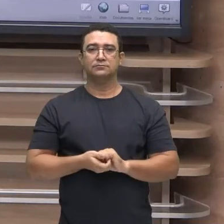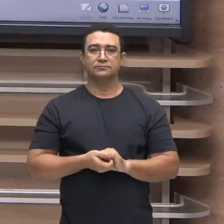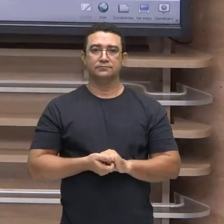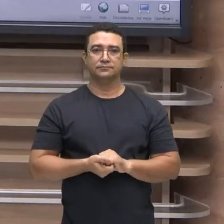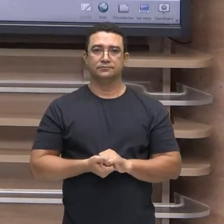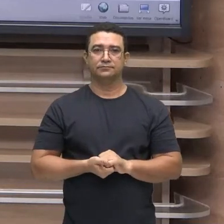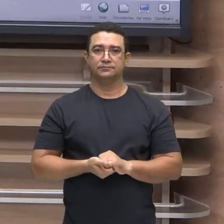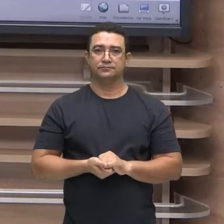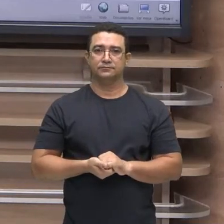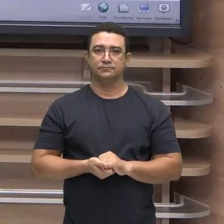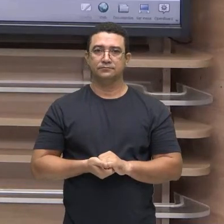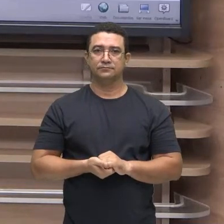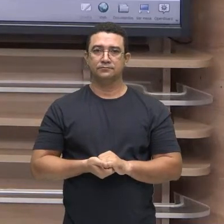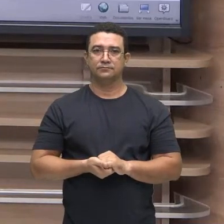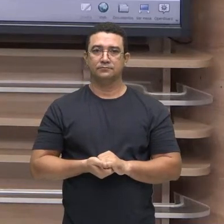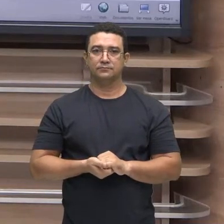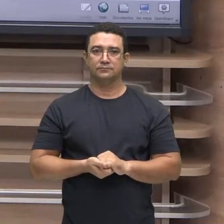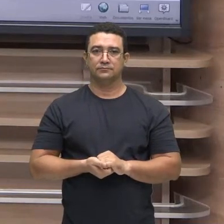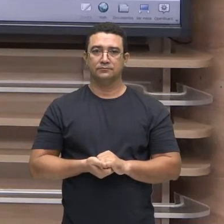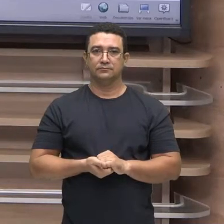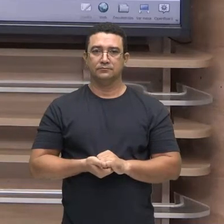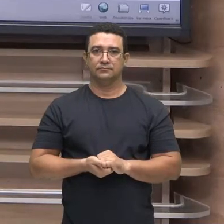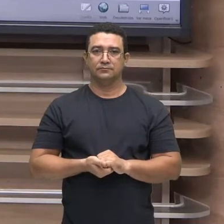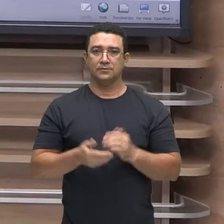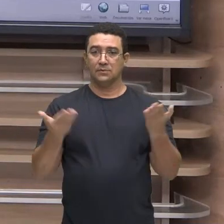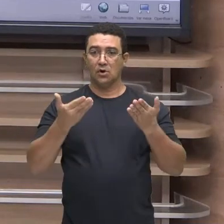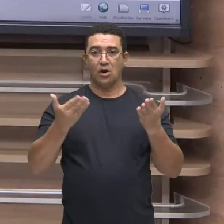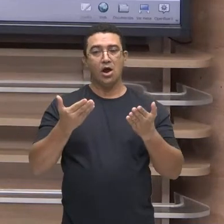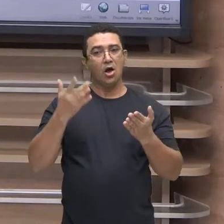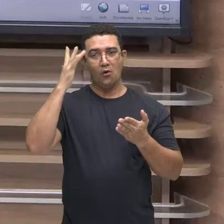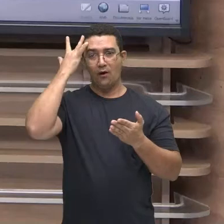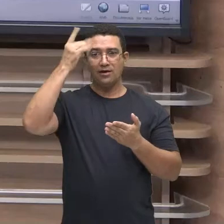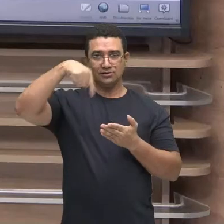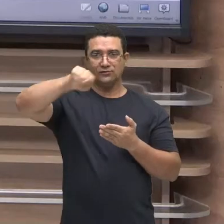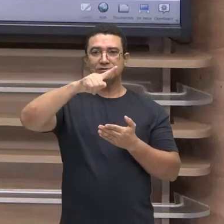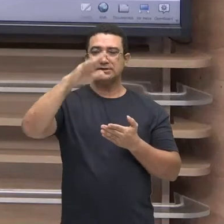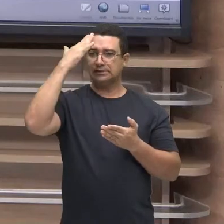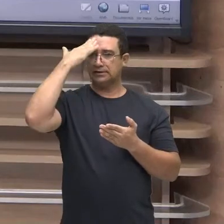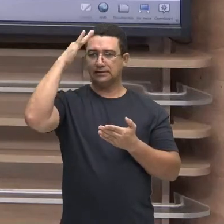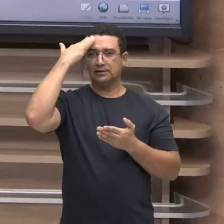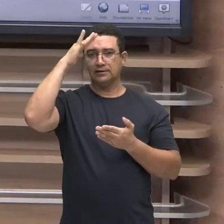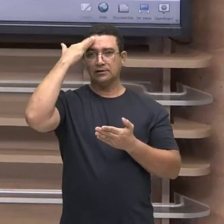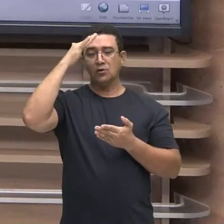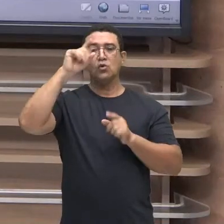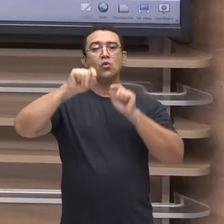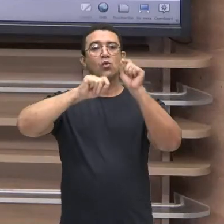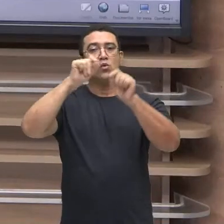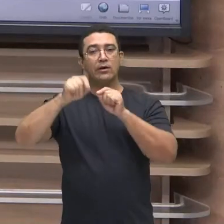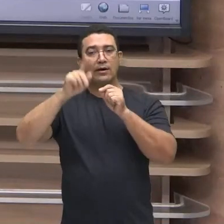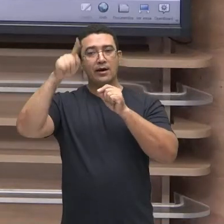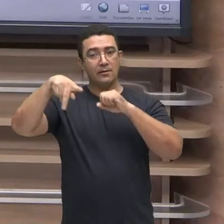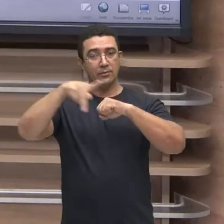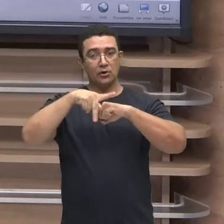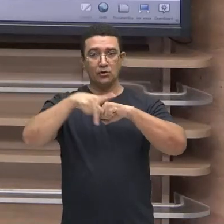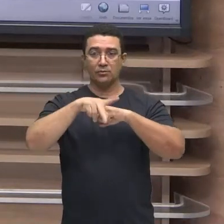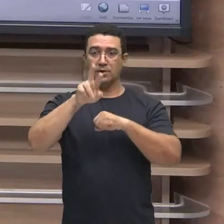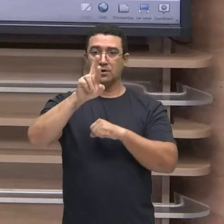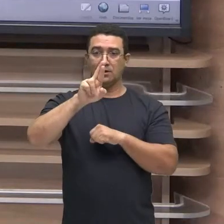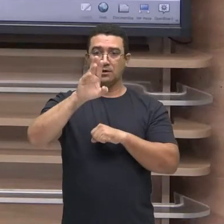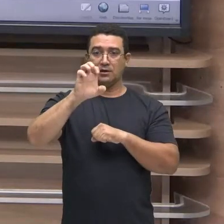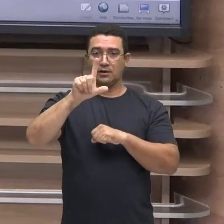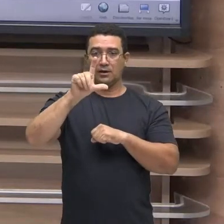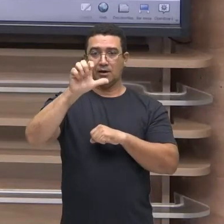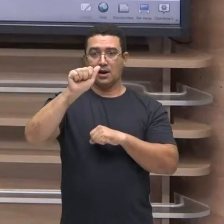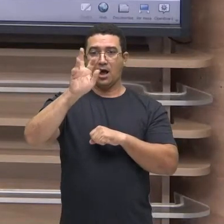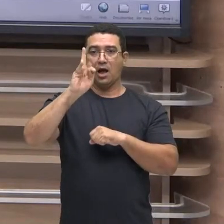texto. Então, agora, acredito que vocês tenham compreendido, né, do que se trata um pronome relativo, qual